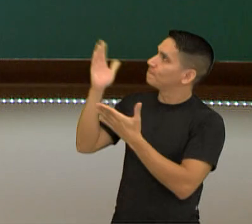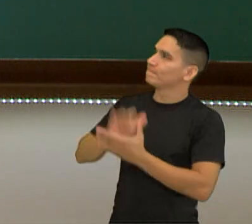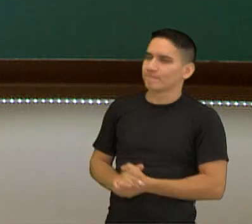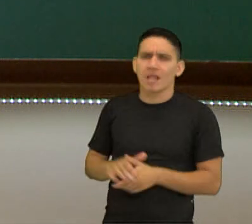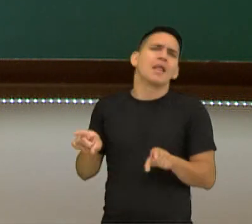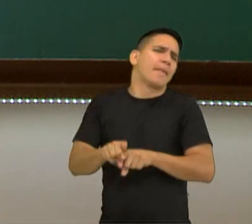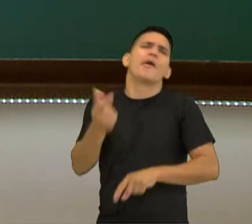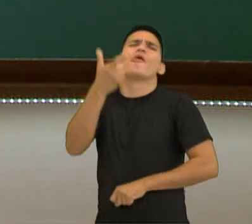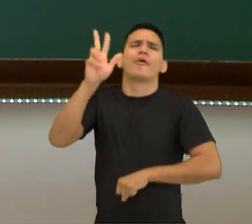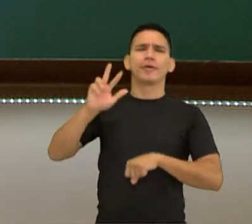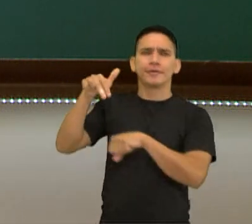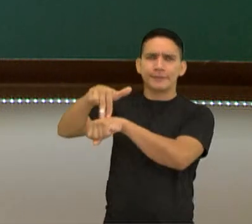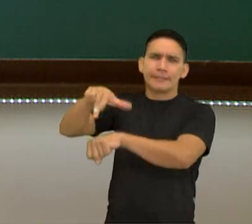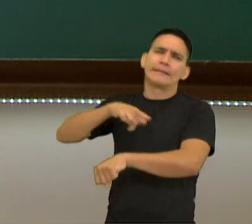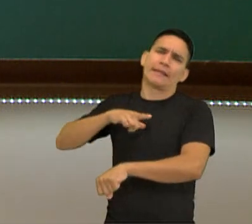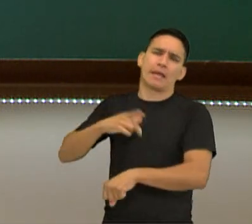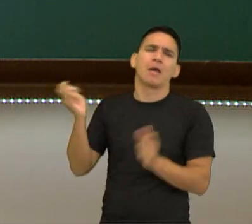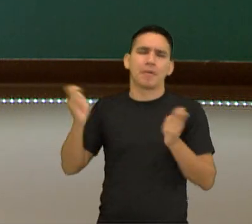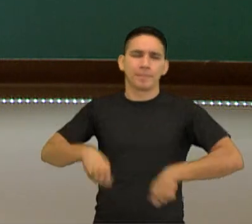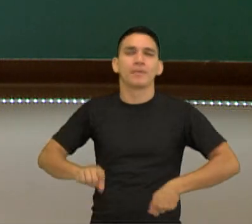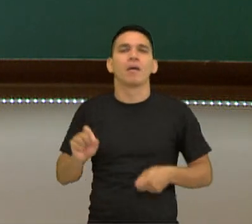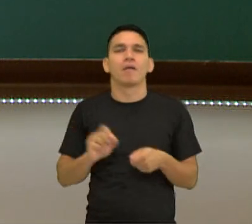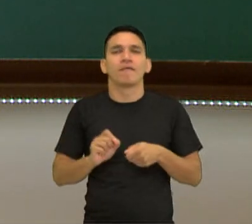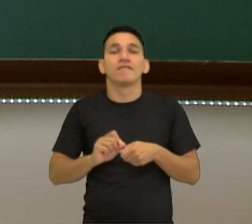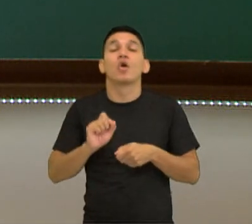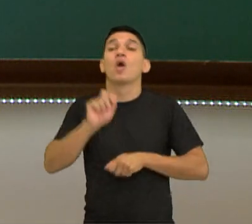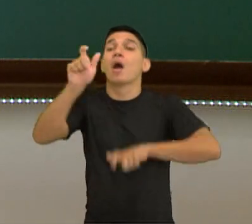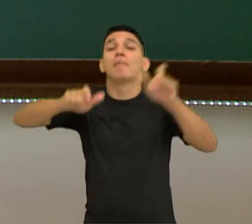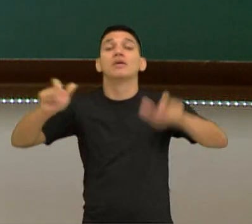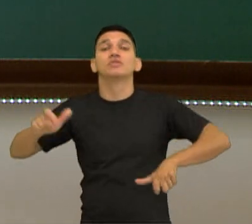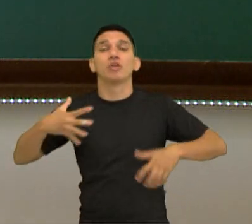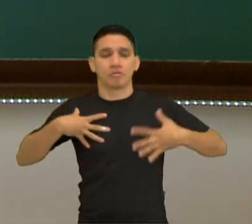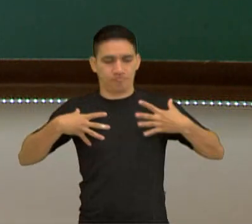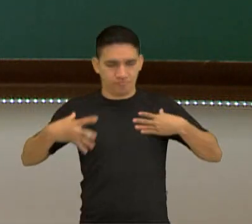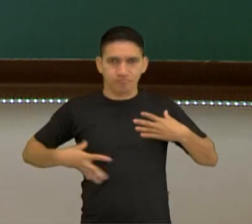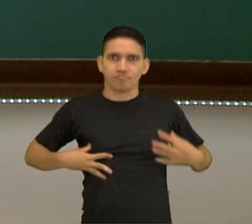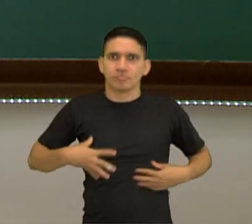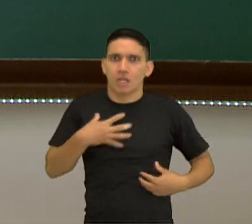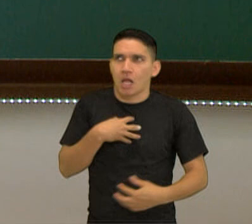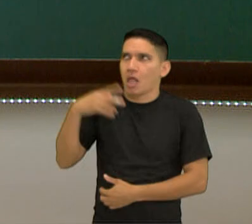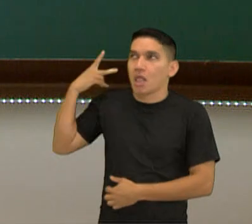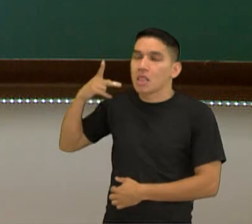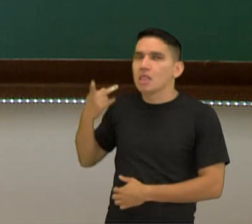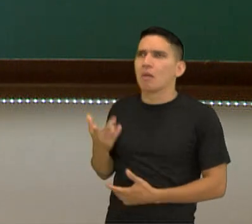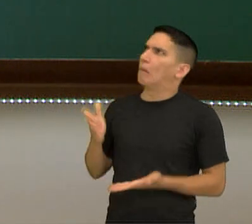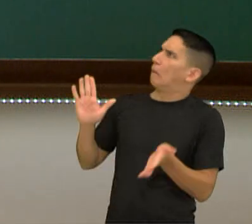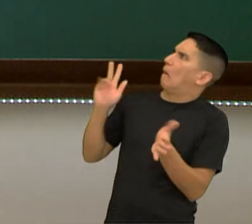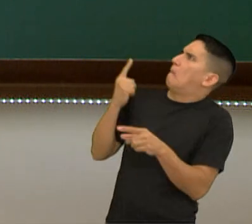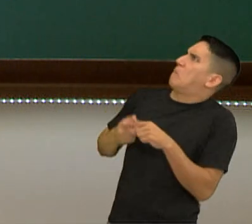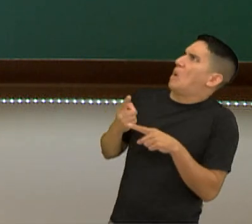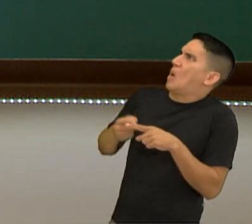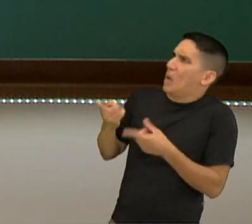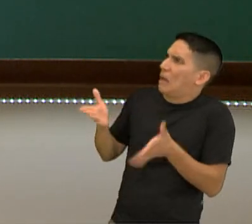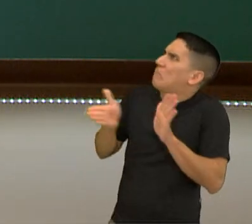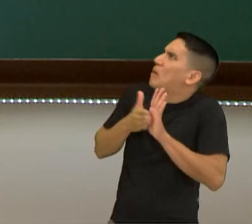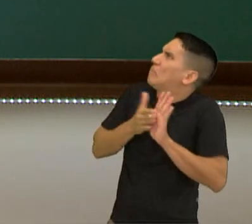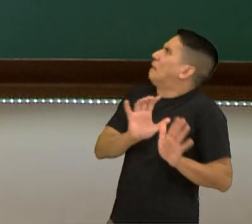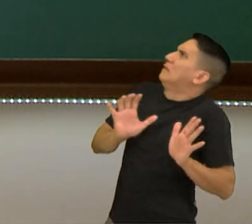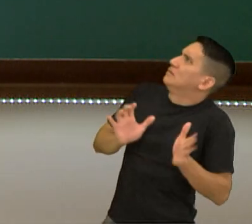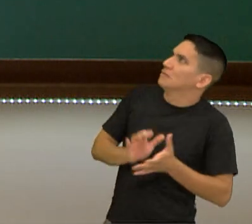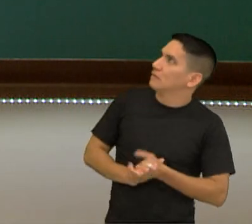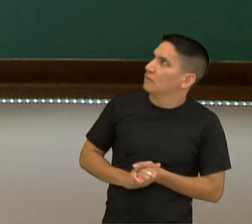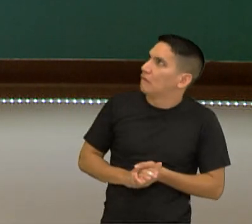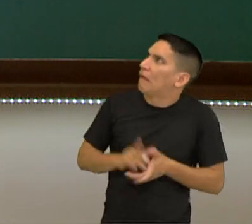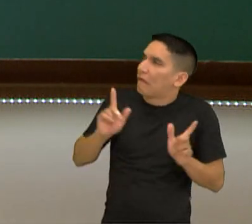outras performances em que ela permite o acesso do público ao corpo dela. Mas por que, professor, ela propõe isso?